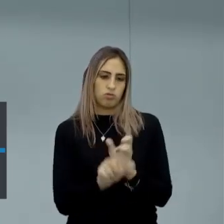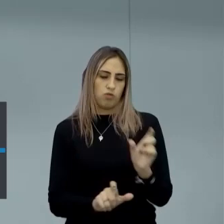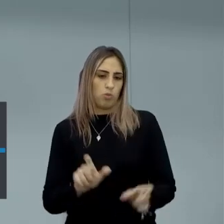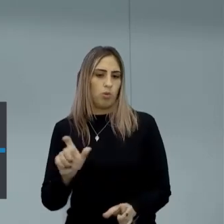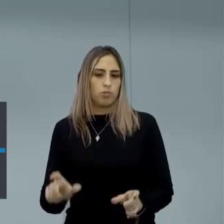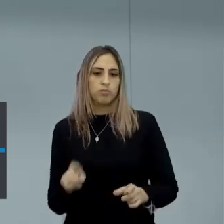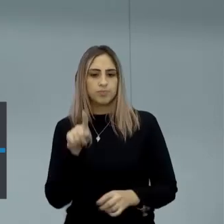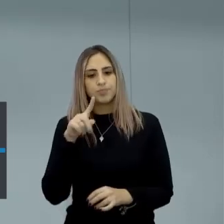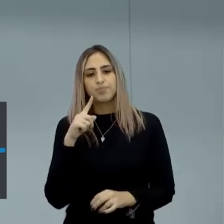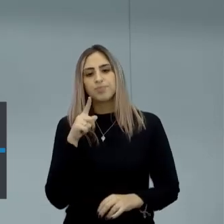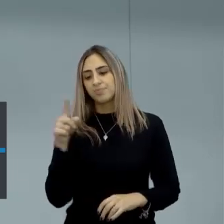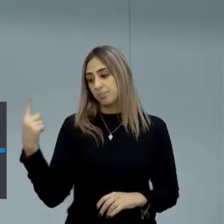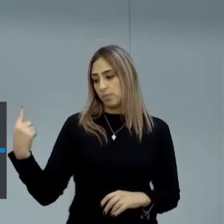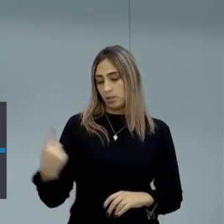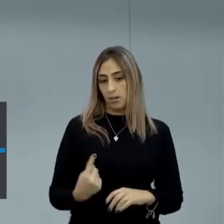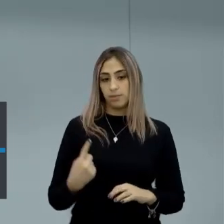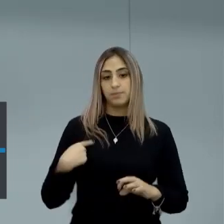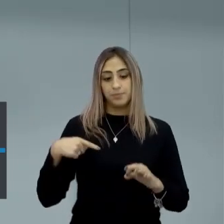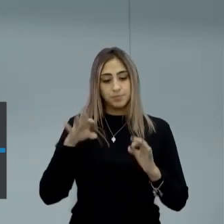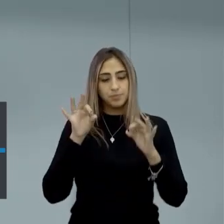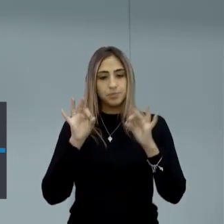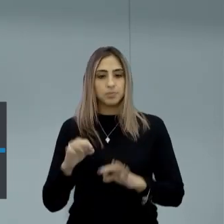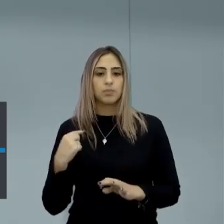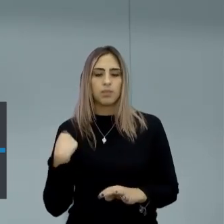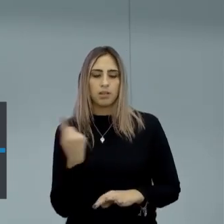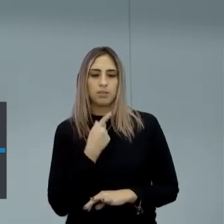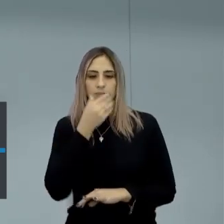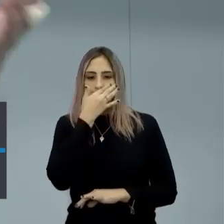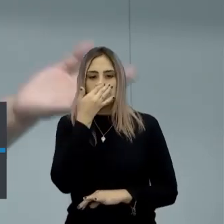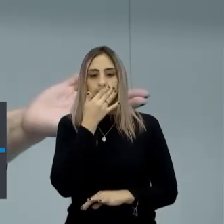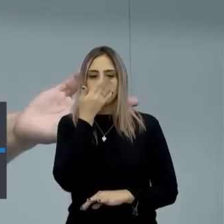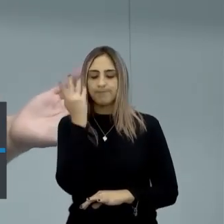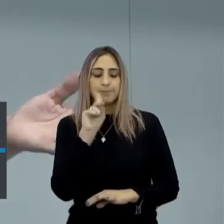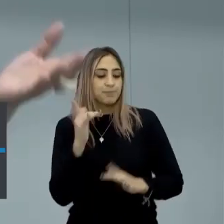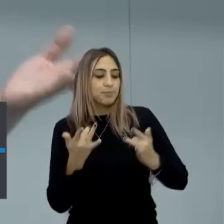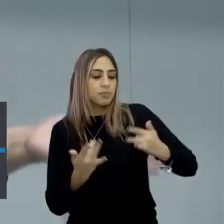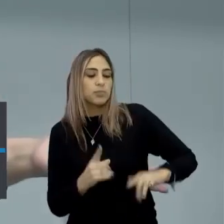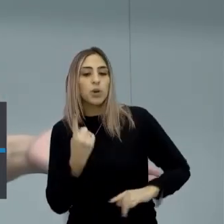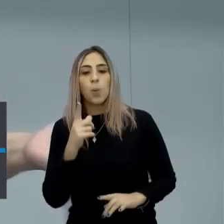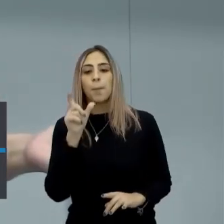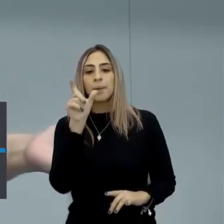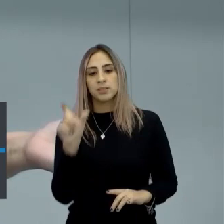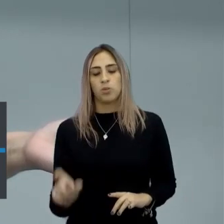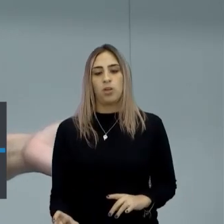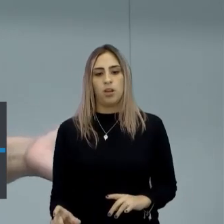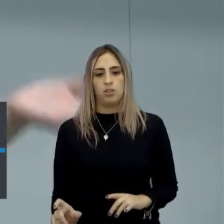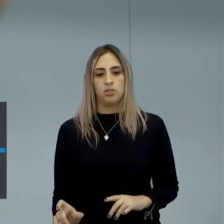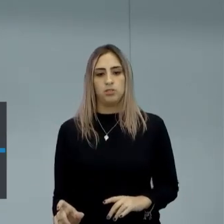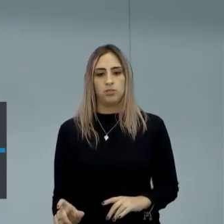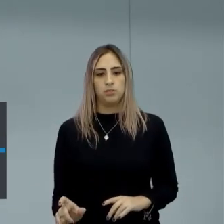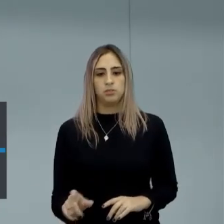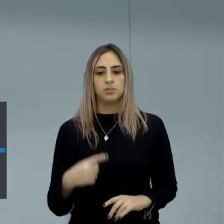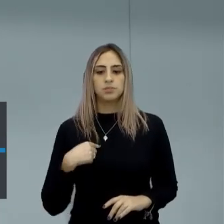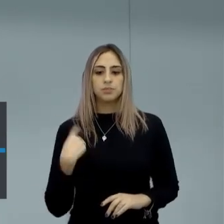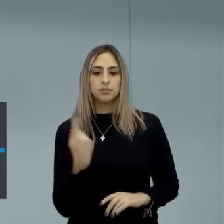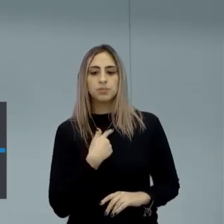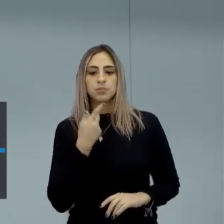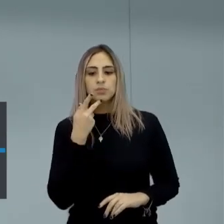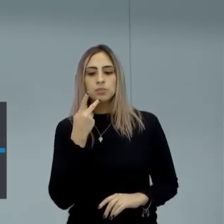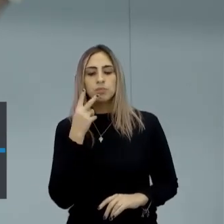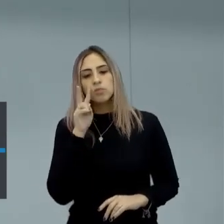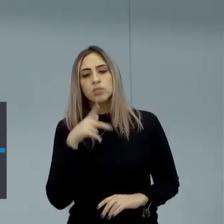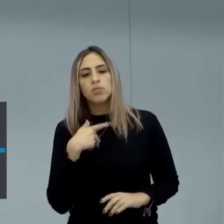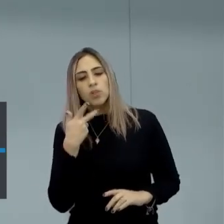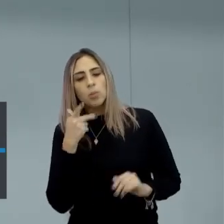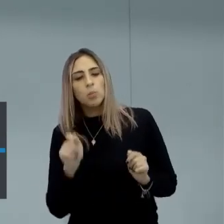vai confirmar isso para nós. Não deixa de ser um personagem. Vamos ver se eu estou falando besteira. Eu